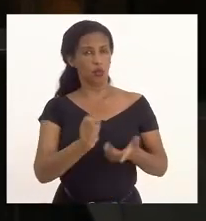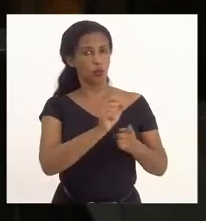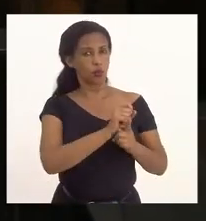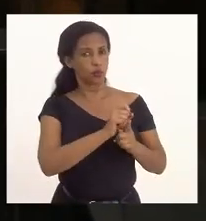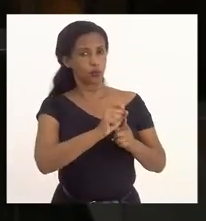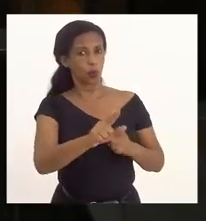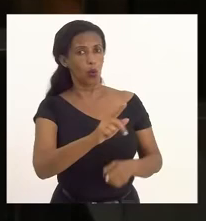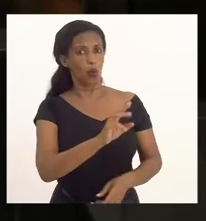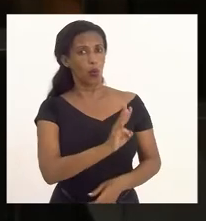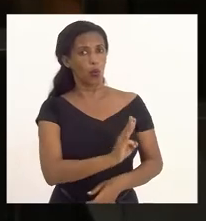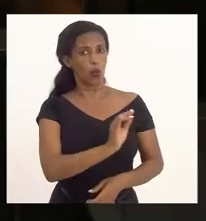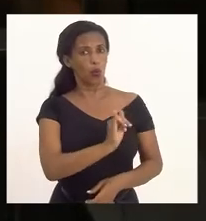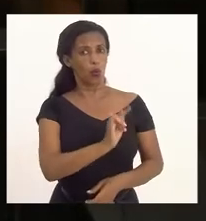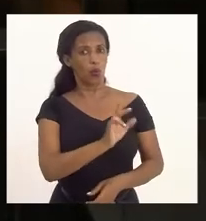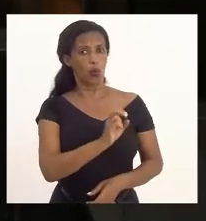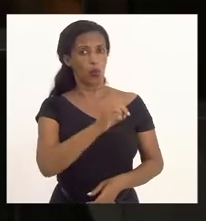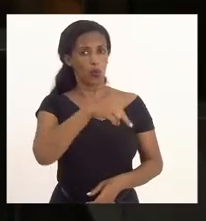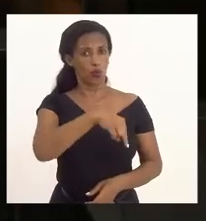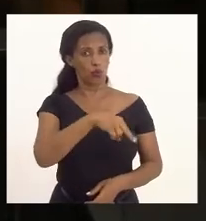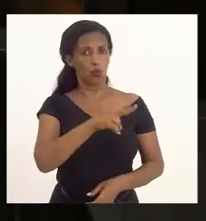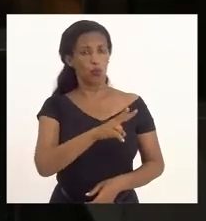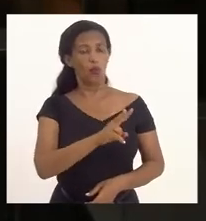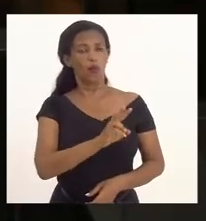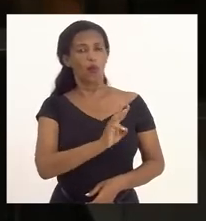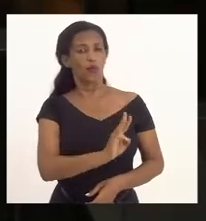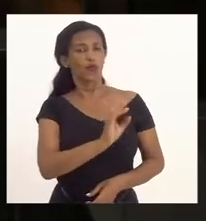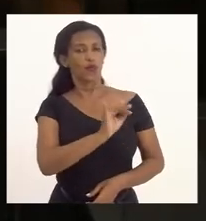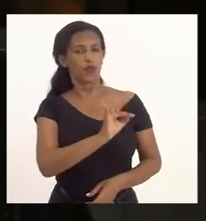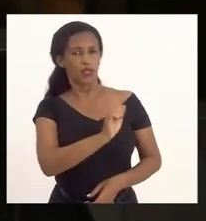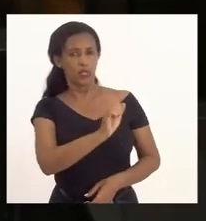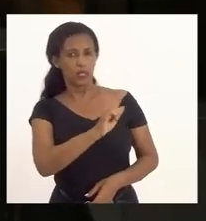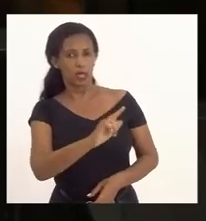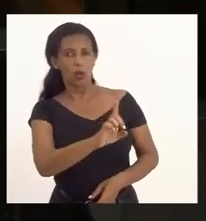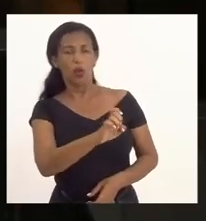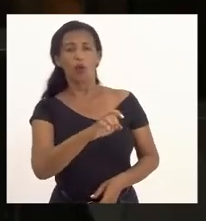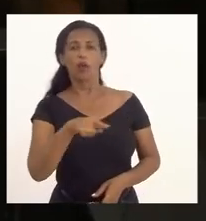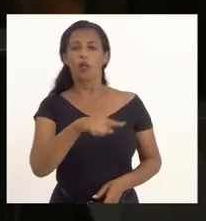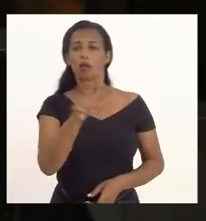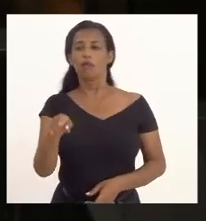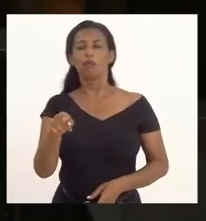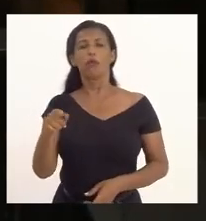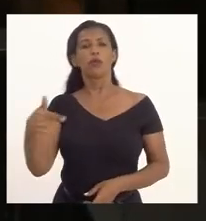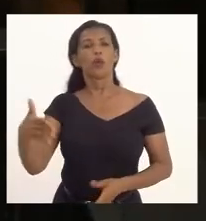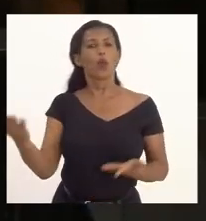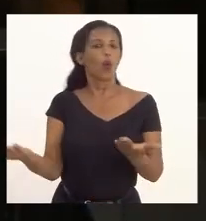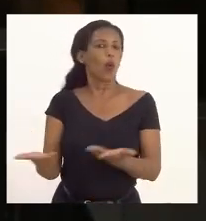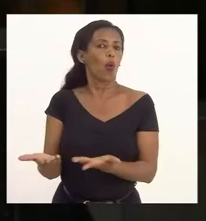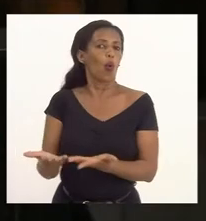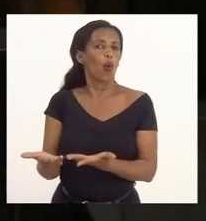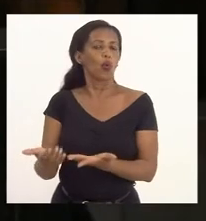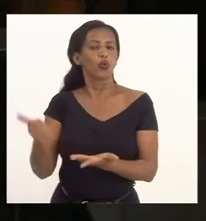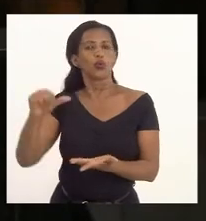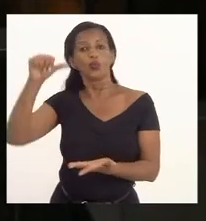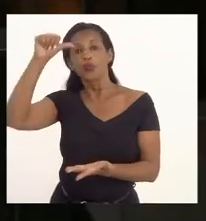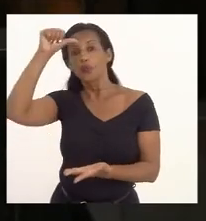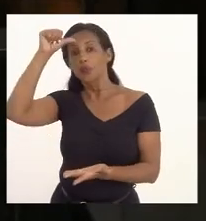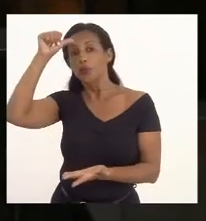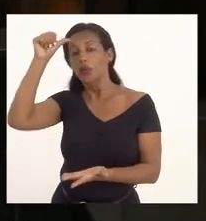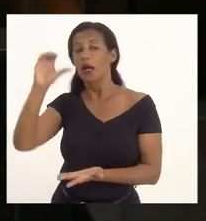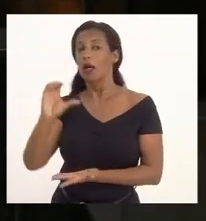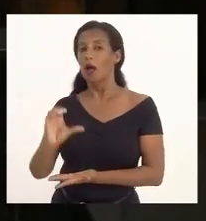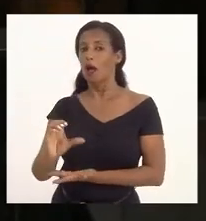Wilson Witzel e o período maior do governador, hoje não em exercício, mas